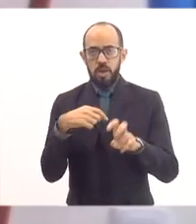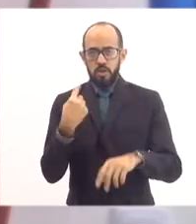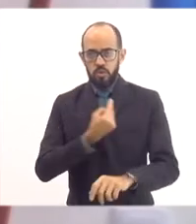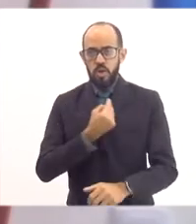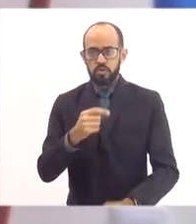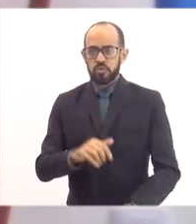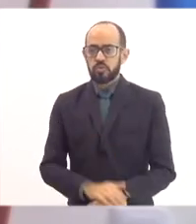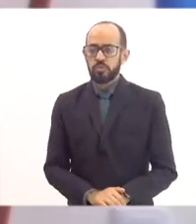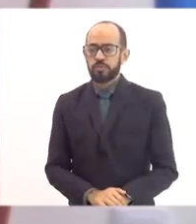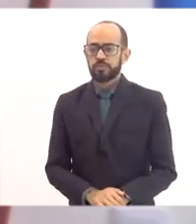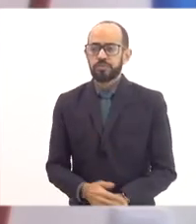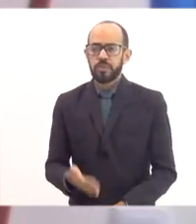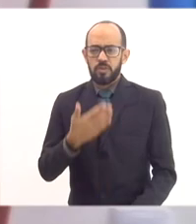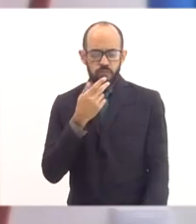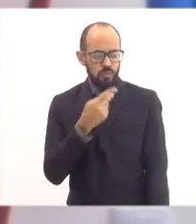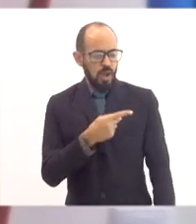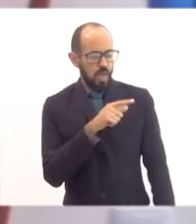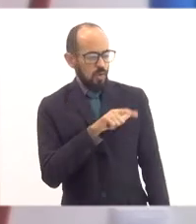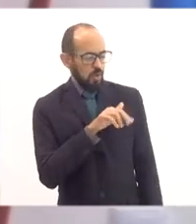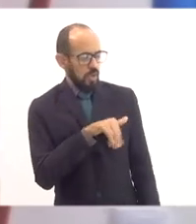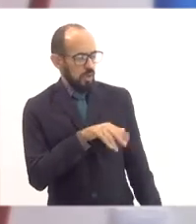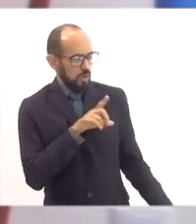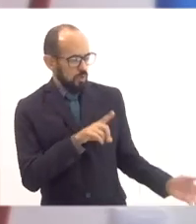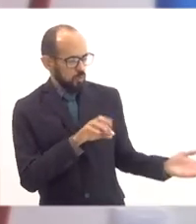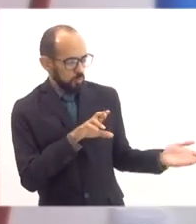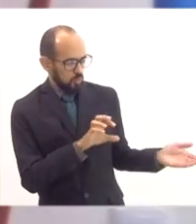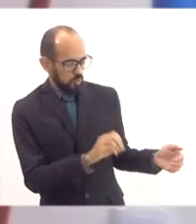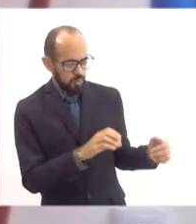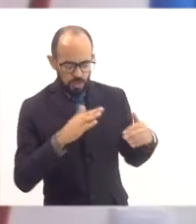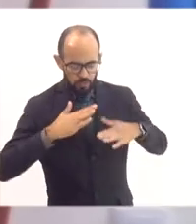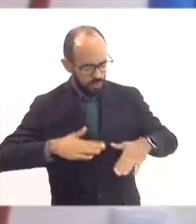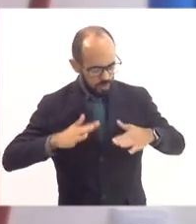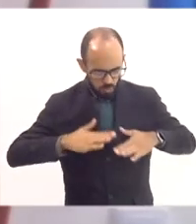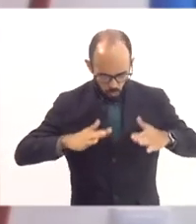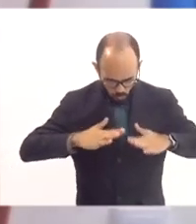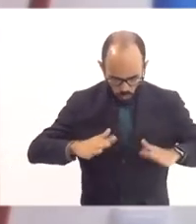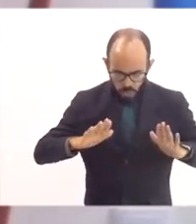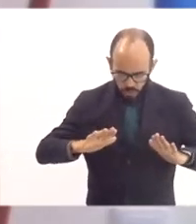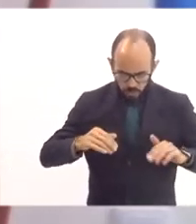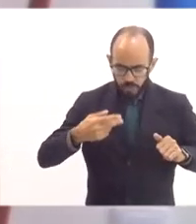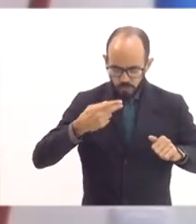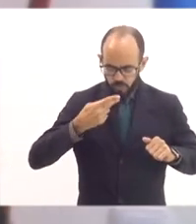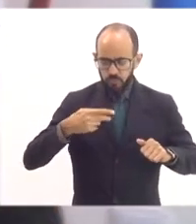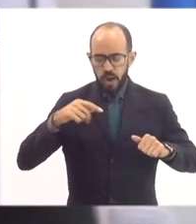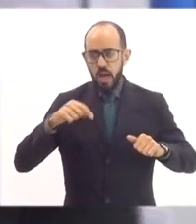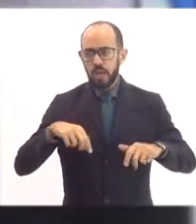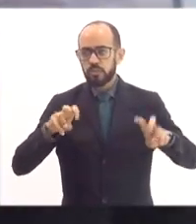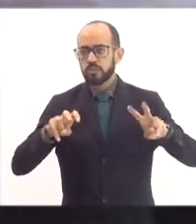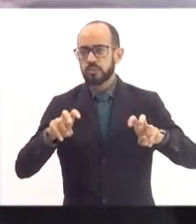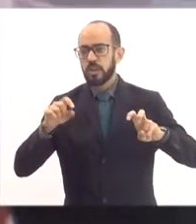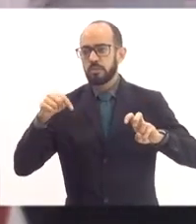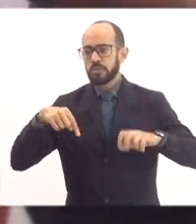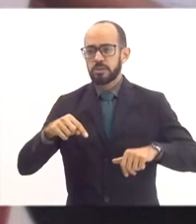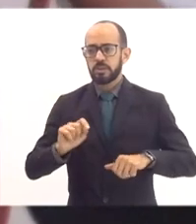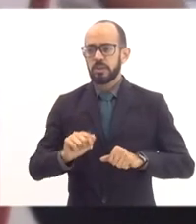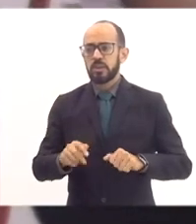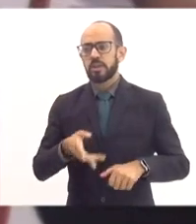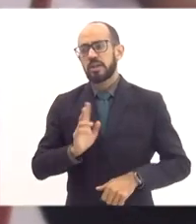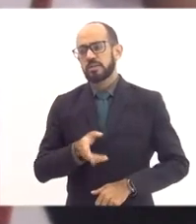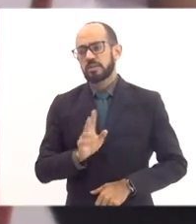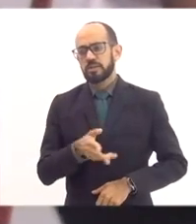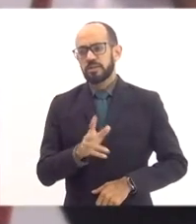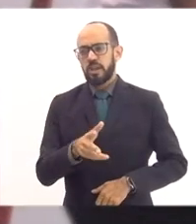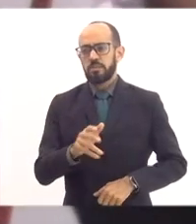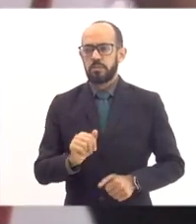que nós estaríamos muito tranquilos para debater os temas todos aqui. Ele tem se mostrado um grande aliado aí na